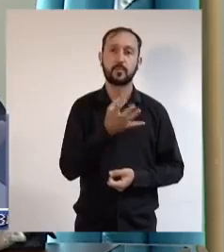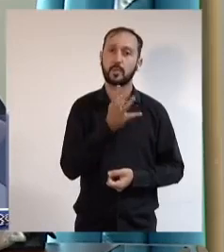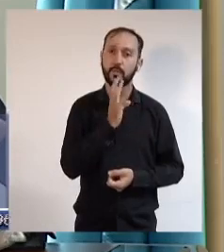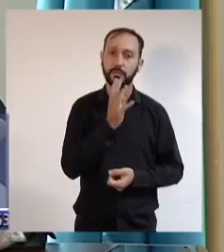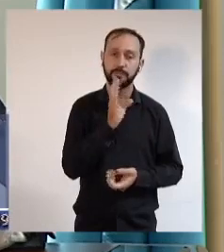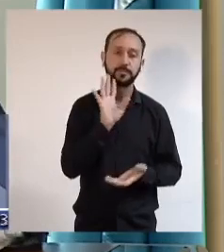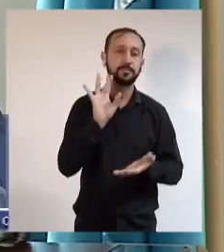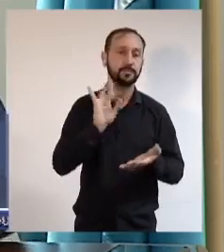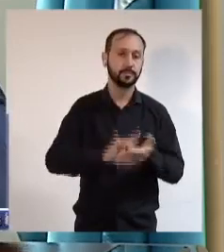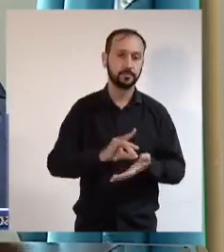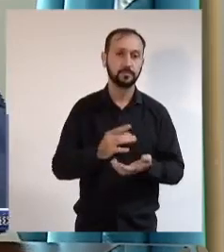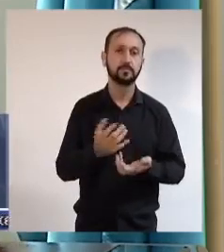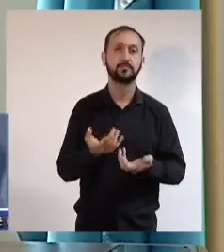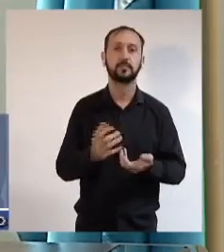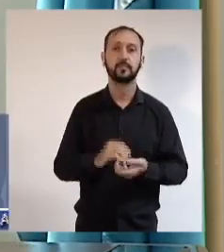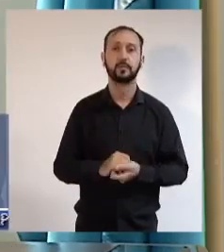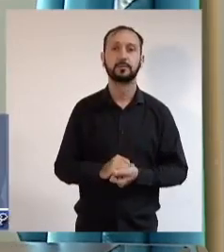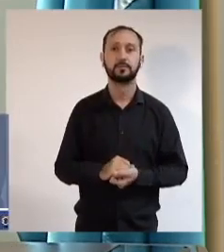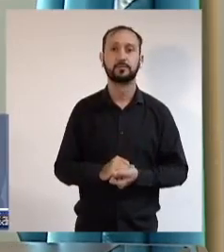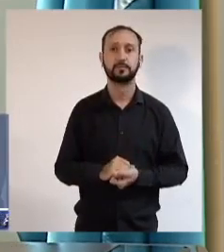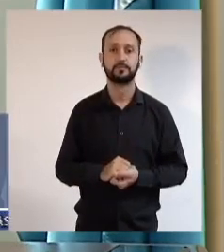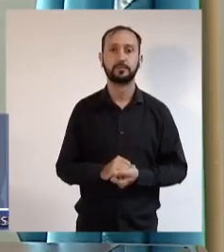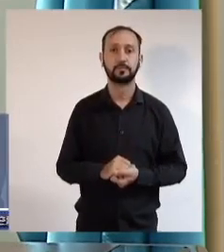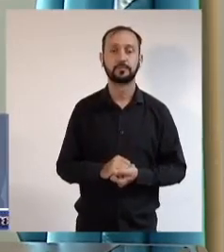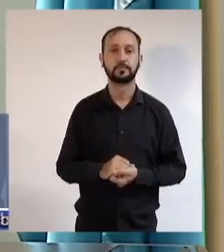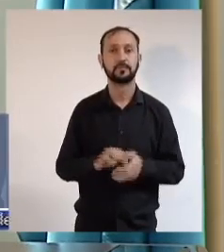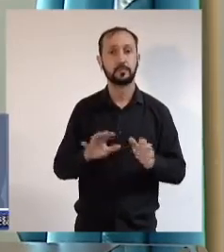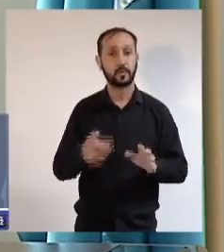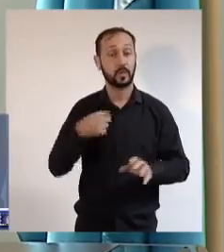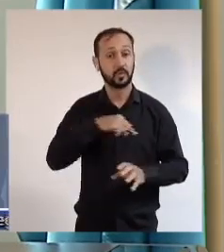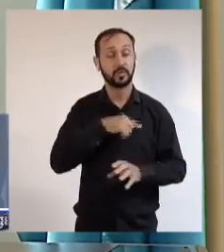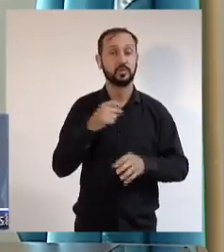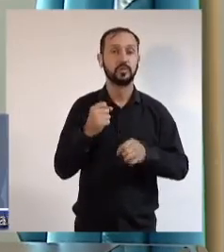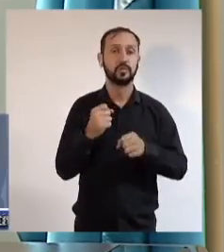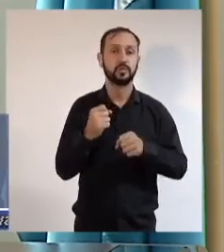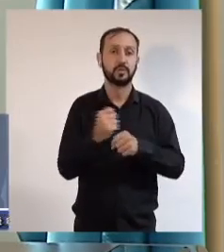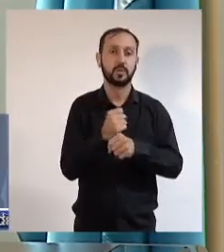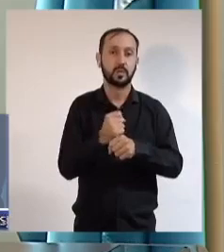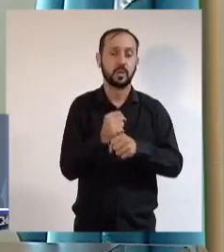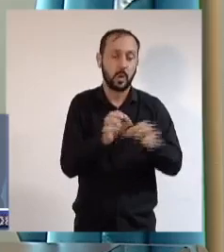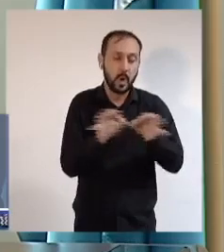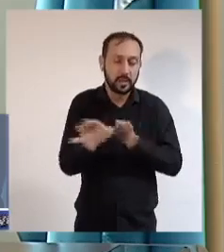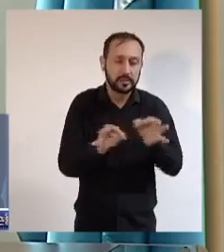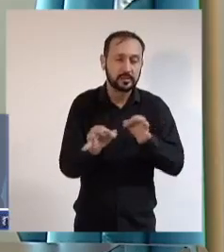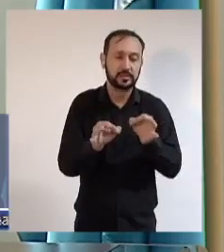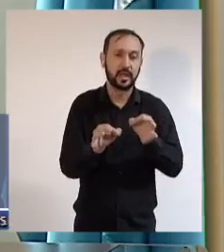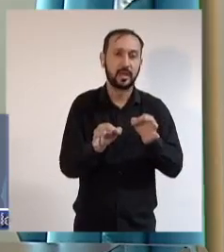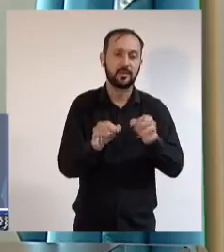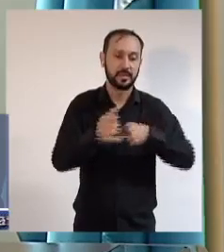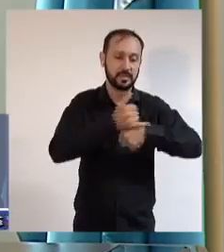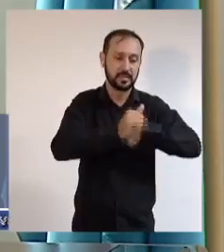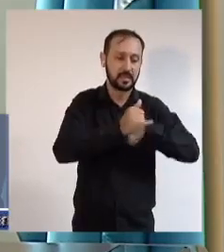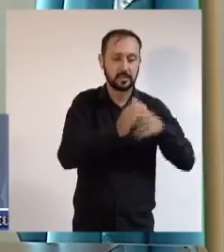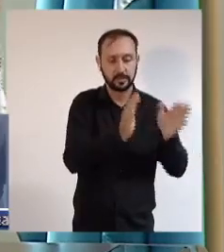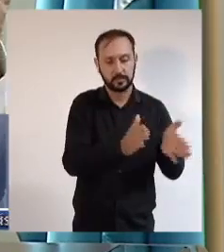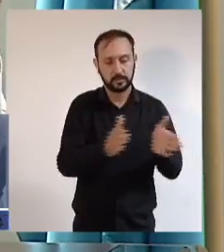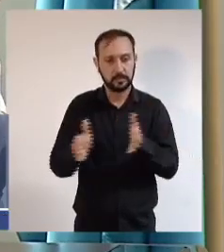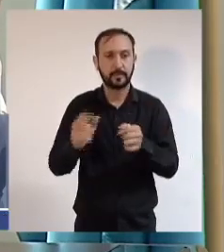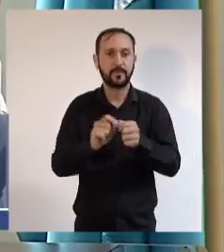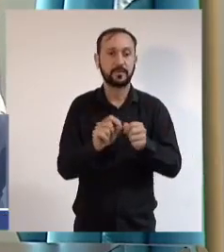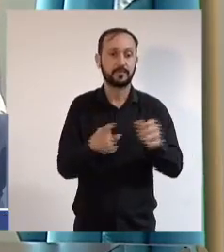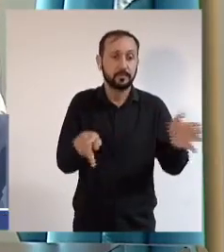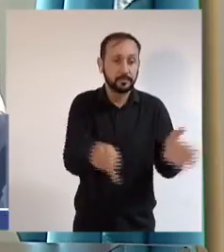realidade e aí nós construímos uma estratégia de ações para aquela